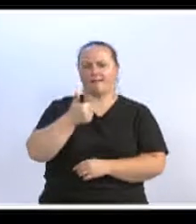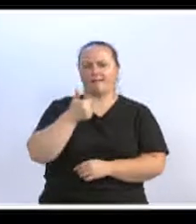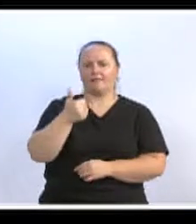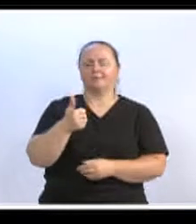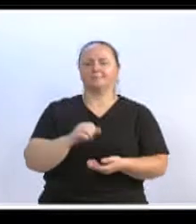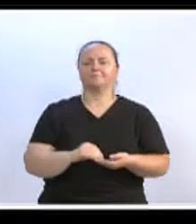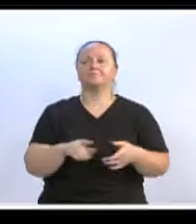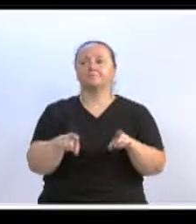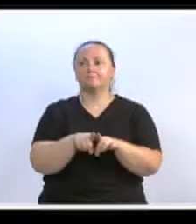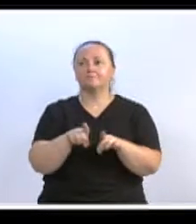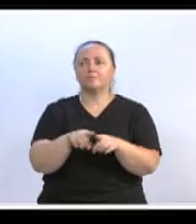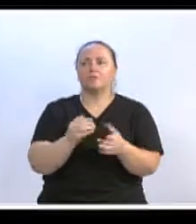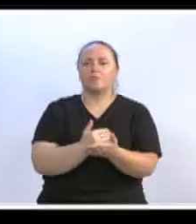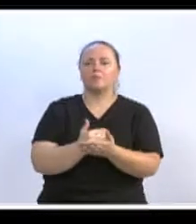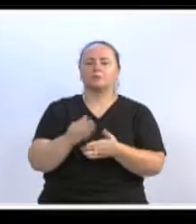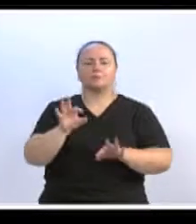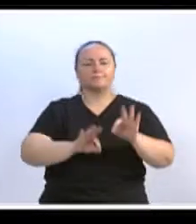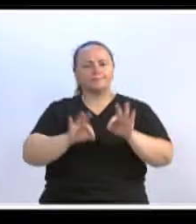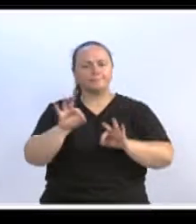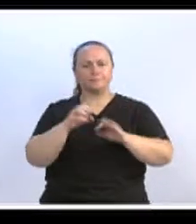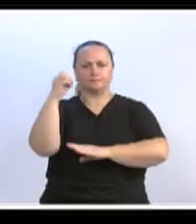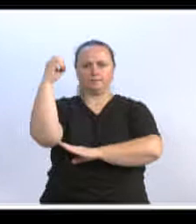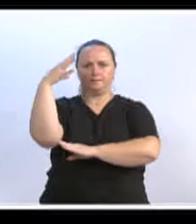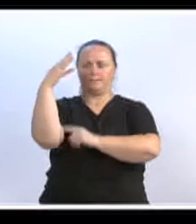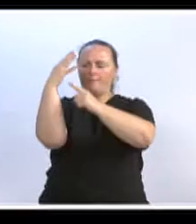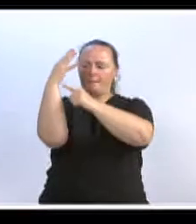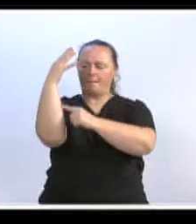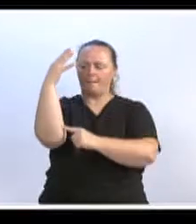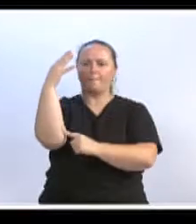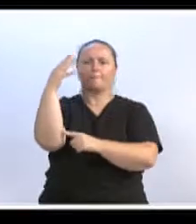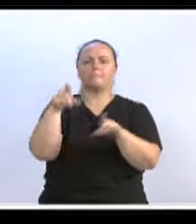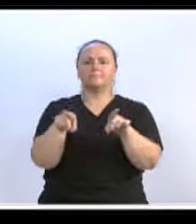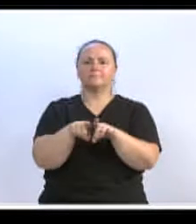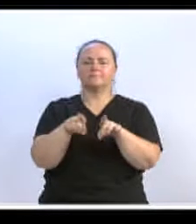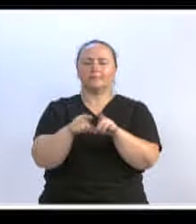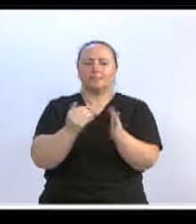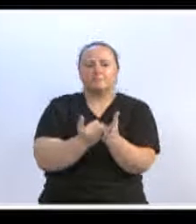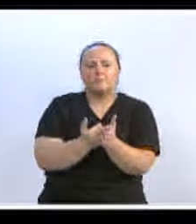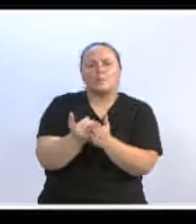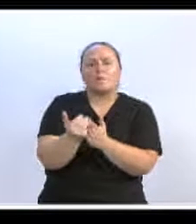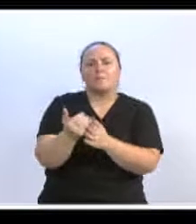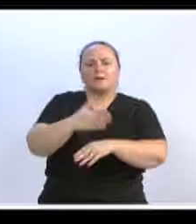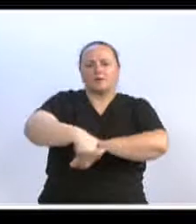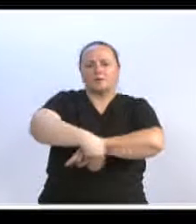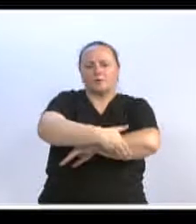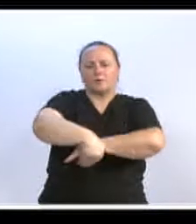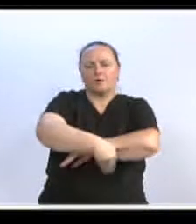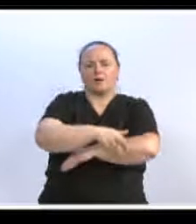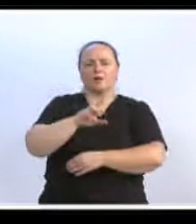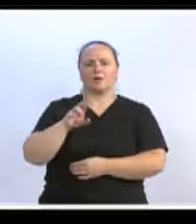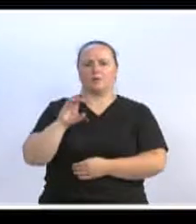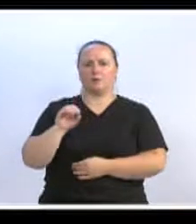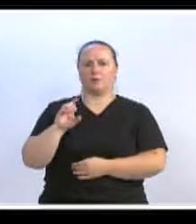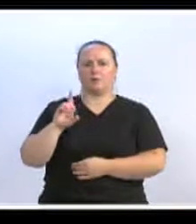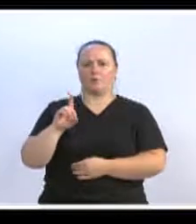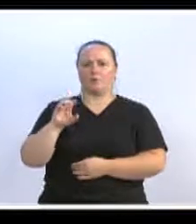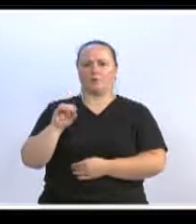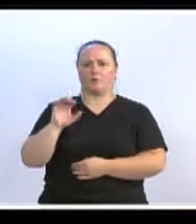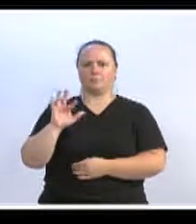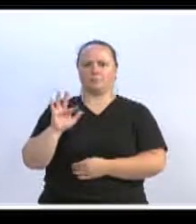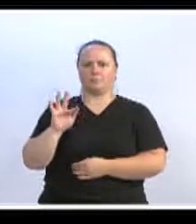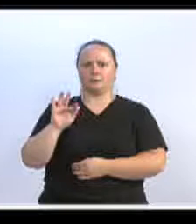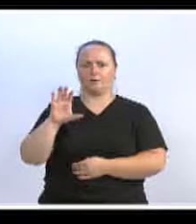também começar a providenciar a colocação de mais dois postos no início da rua rodolfo forte no ano até agora ainda não existia e ficava bastante escura no início